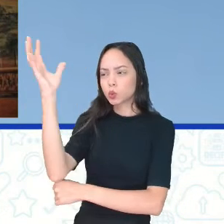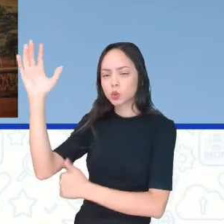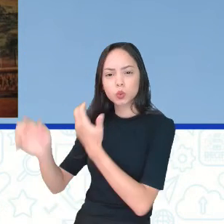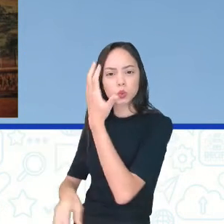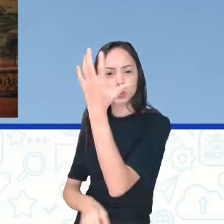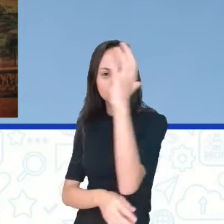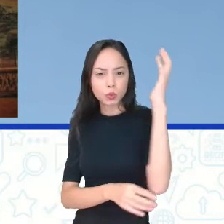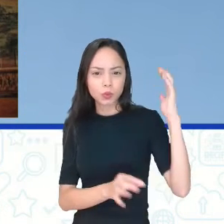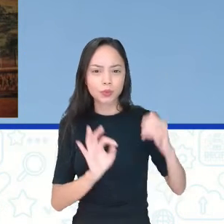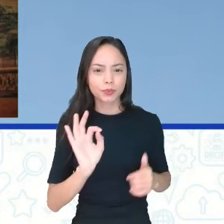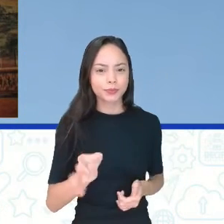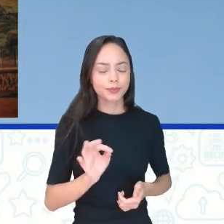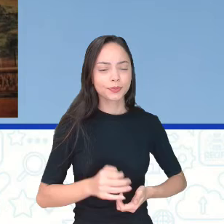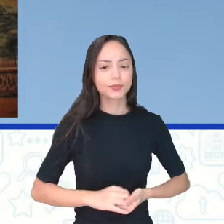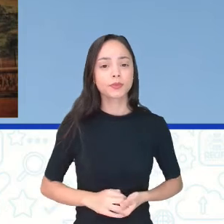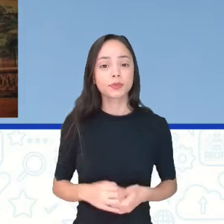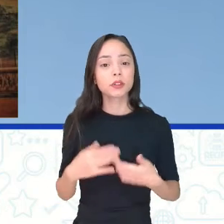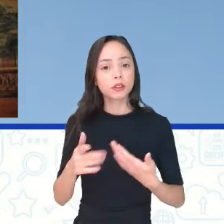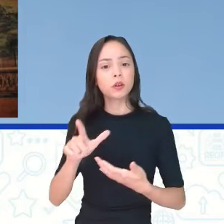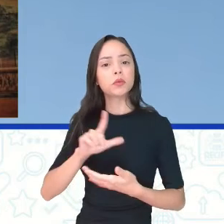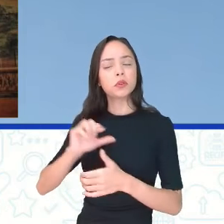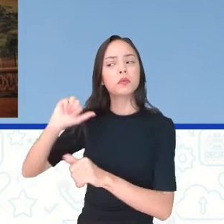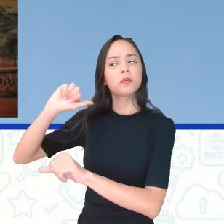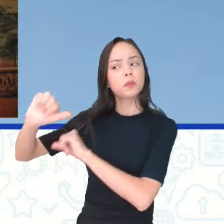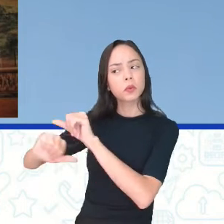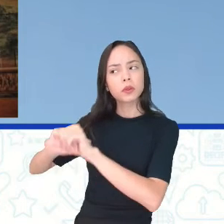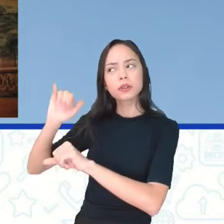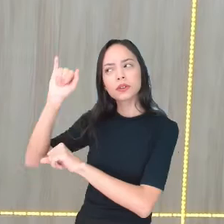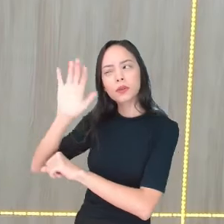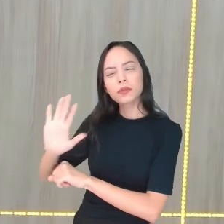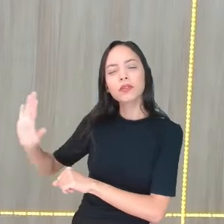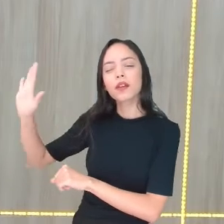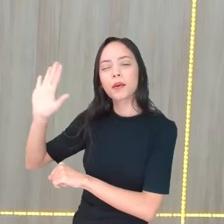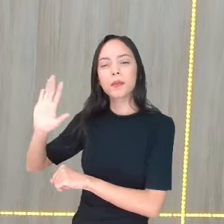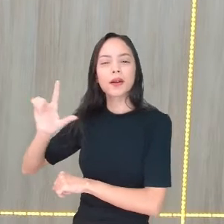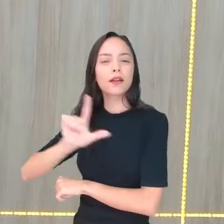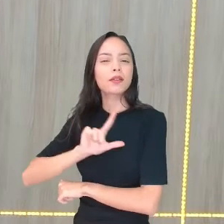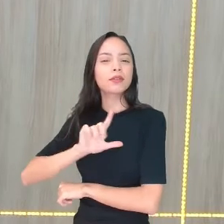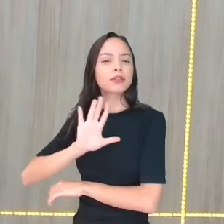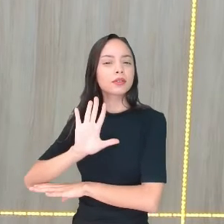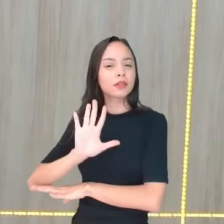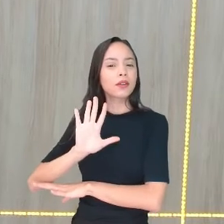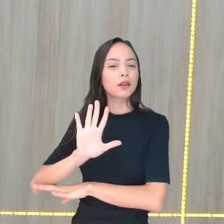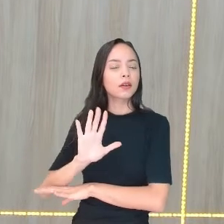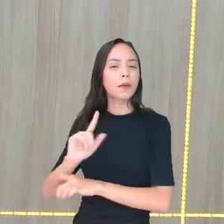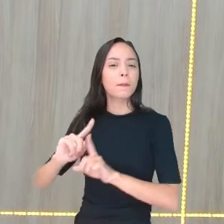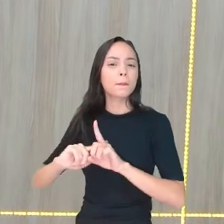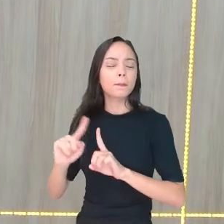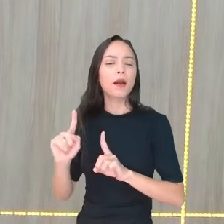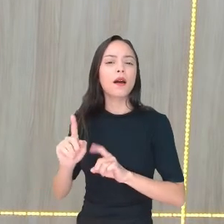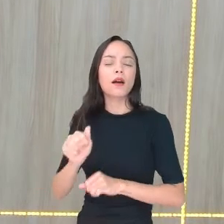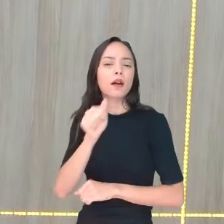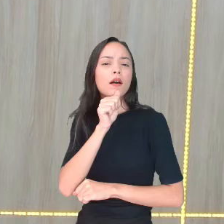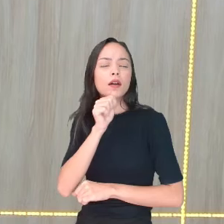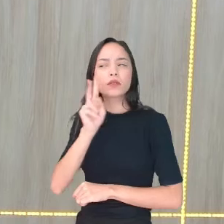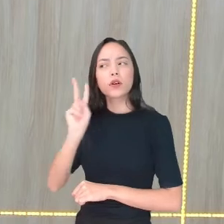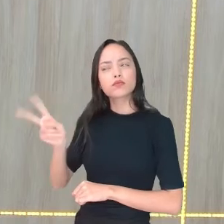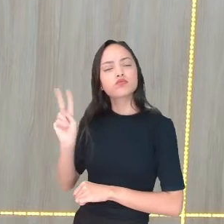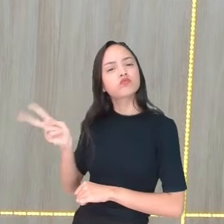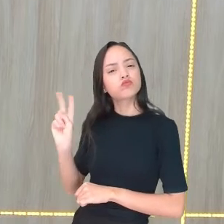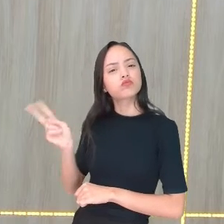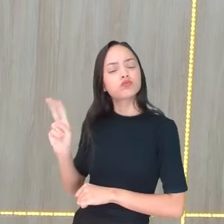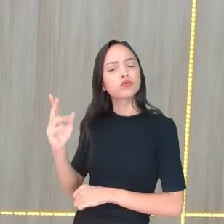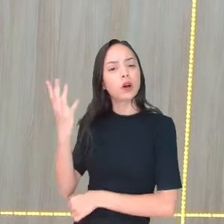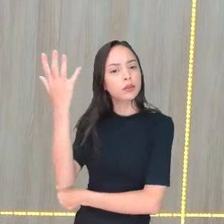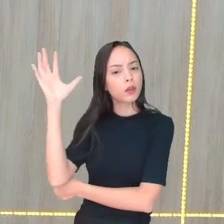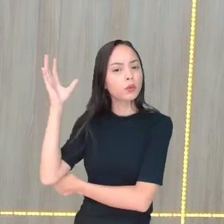Então, houve alteração da paisagem, mas é uma alteração que ainda conserva a natureza, né? Uma